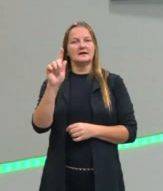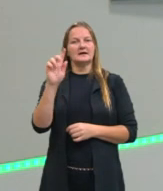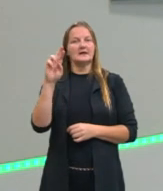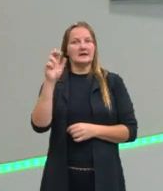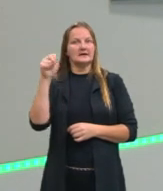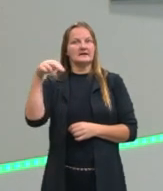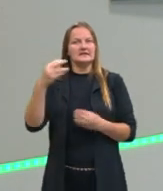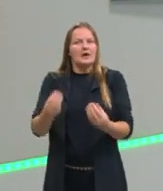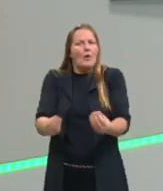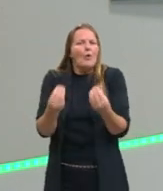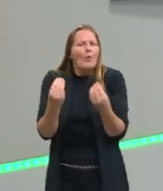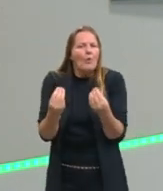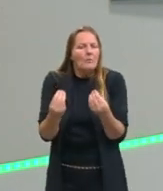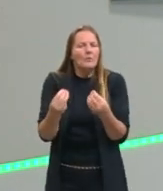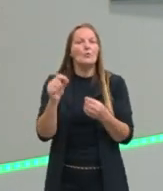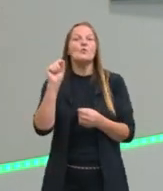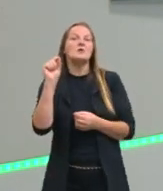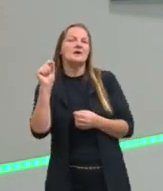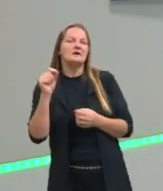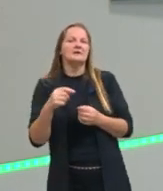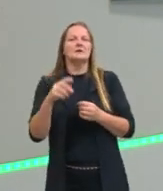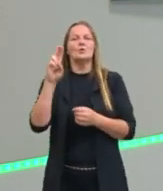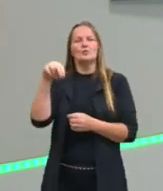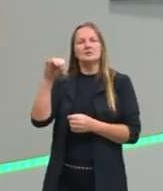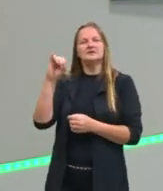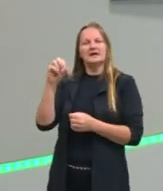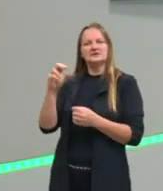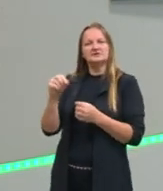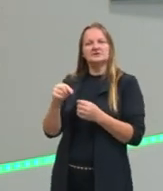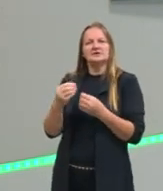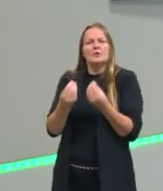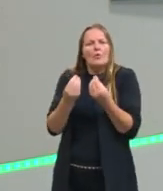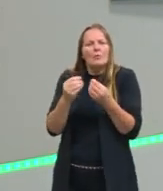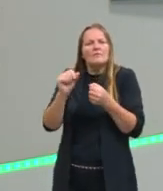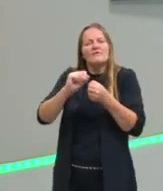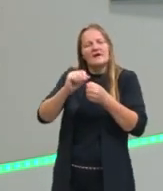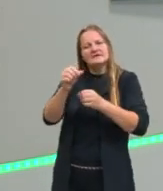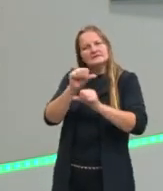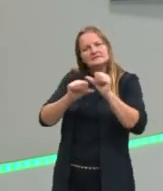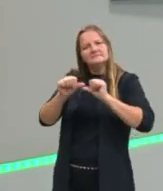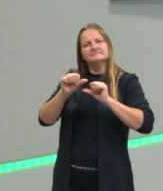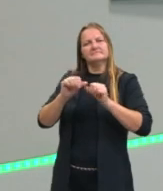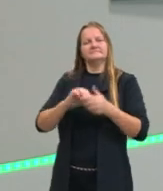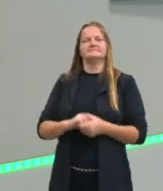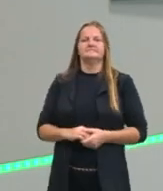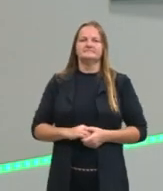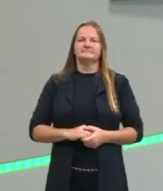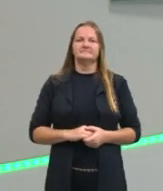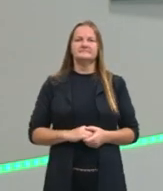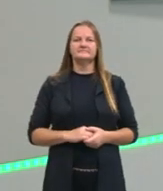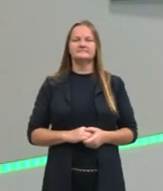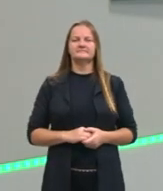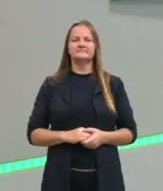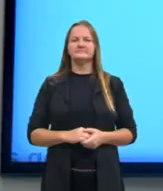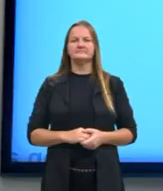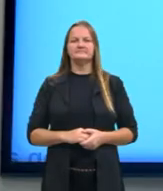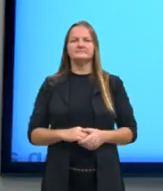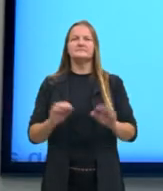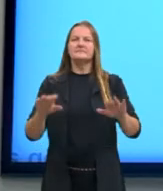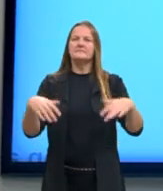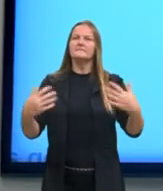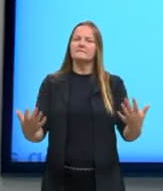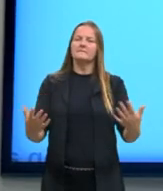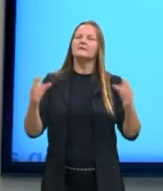como eu o que eu estou medindo e unidades É como eu vou medir é tão